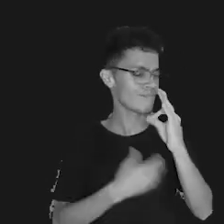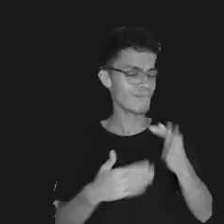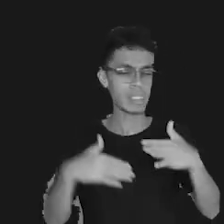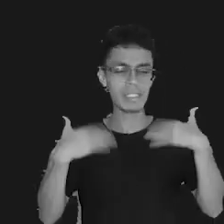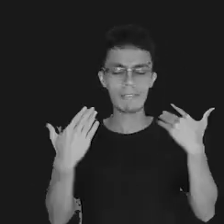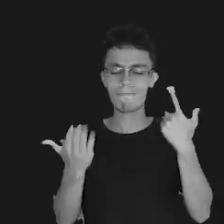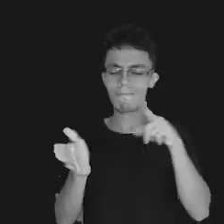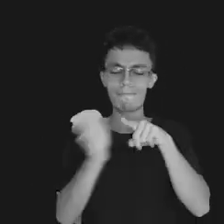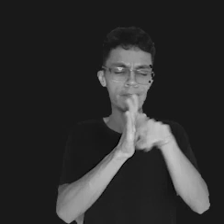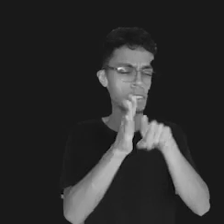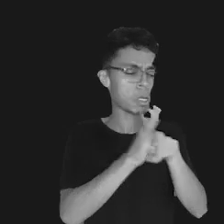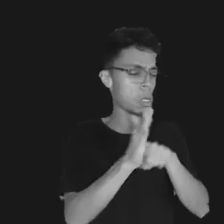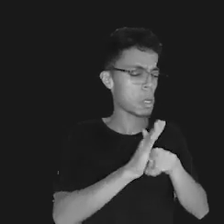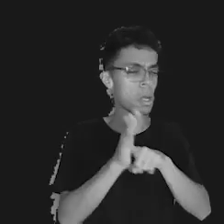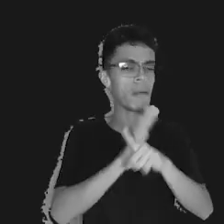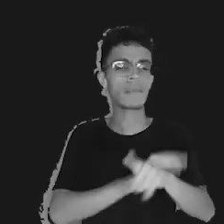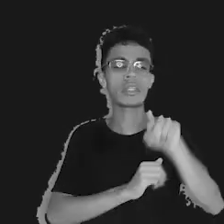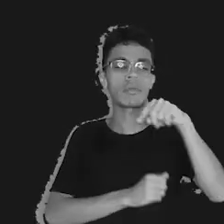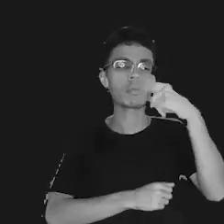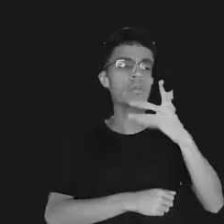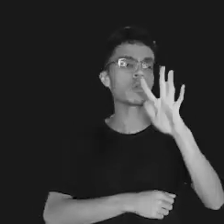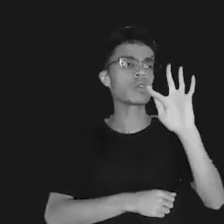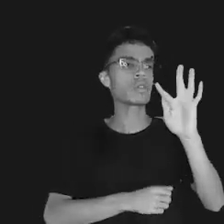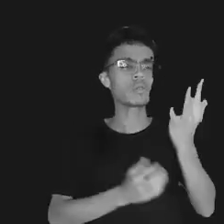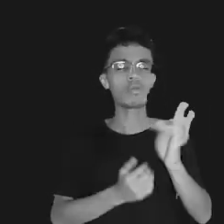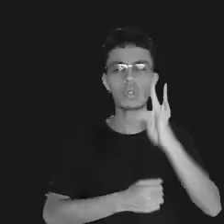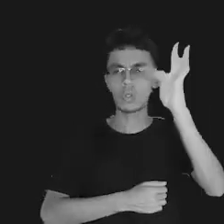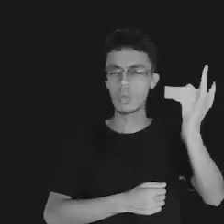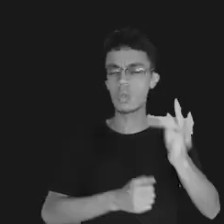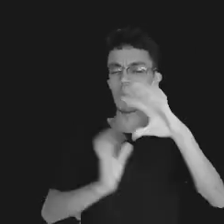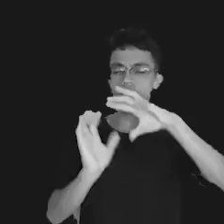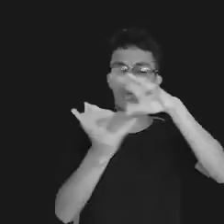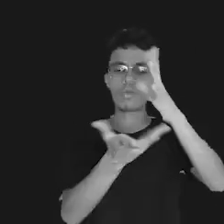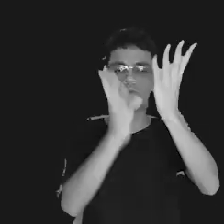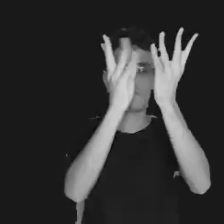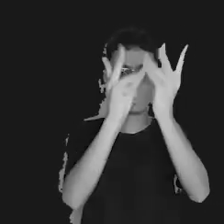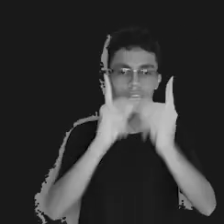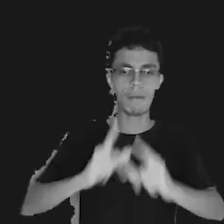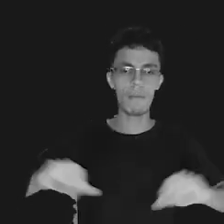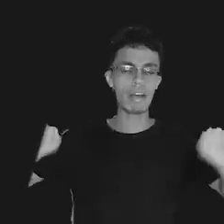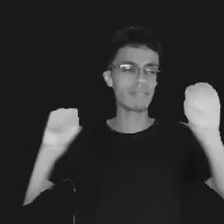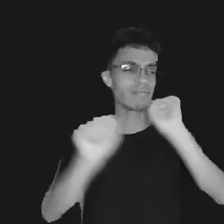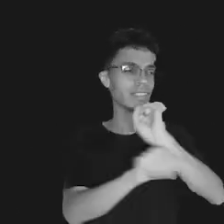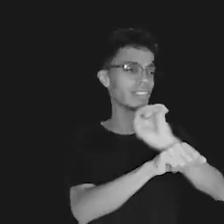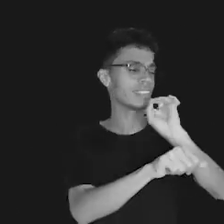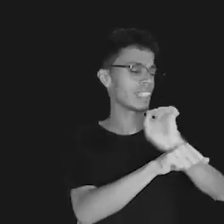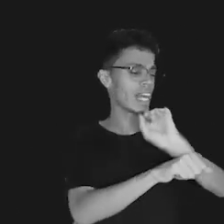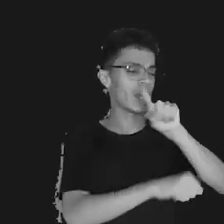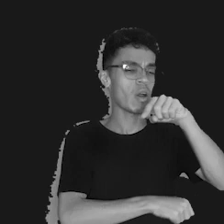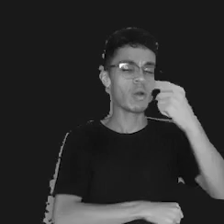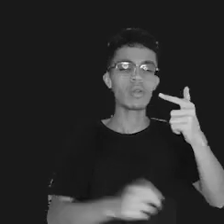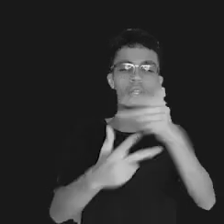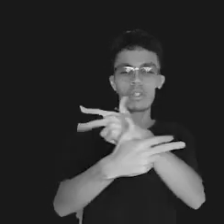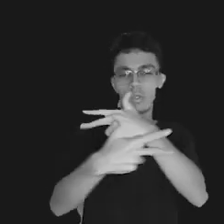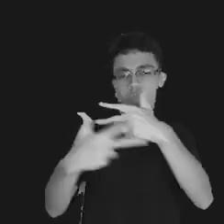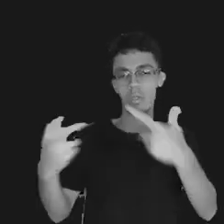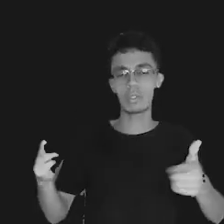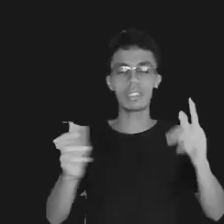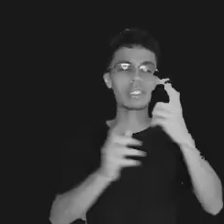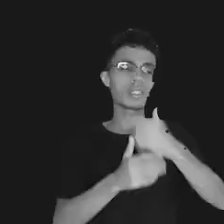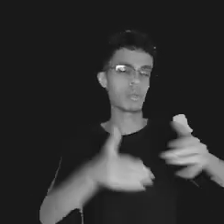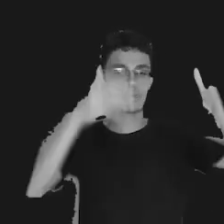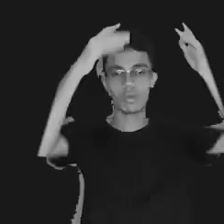surpreendente analogia! No fim do mundo, sobre nossas cabeças, uma nova esfera, a coproesfera. Sobre